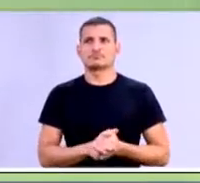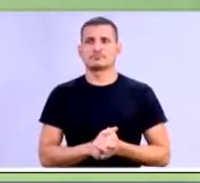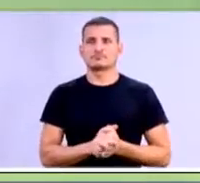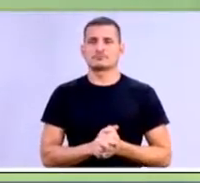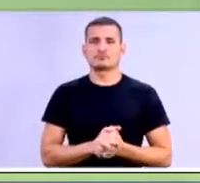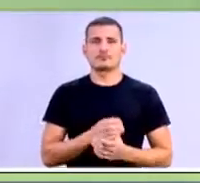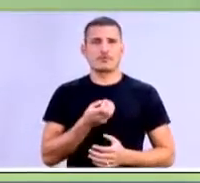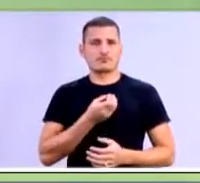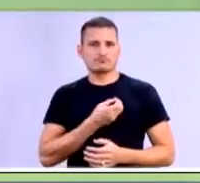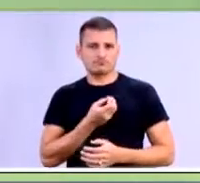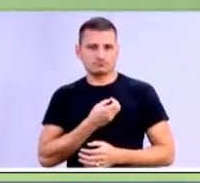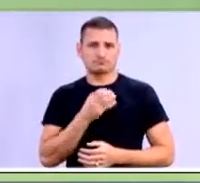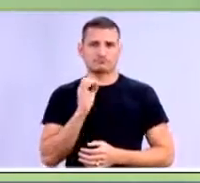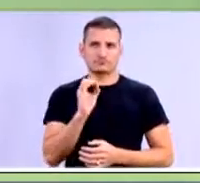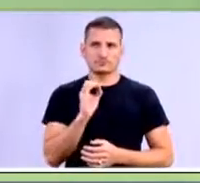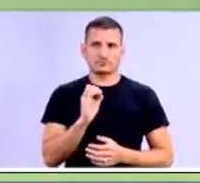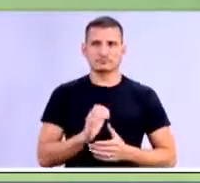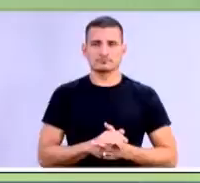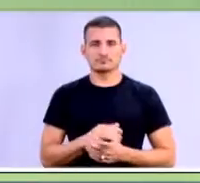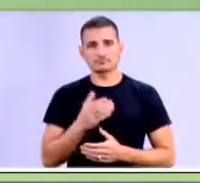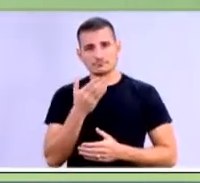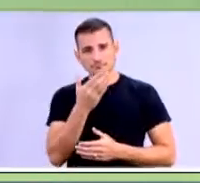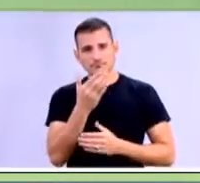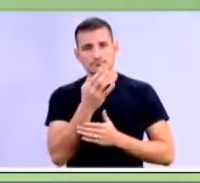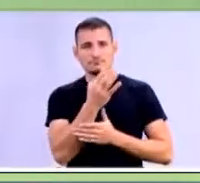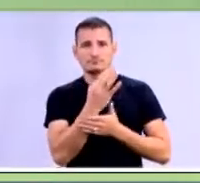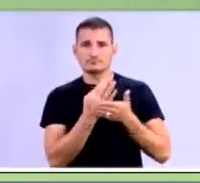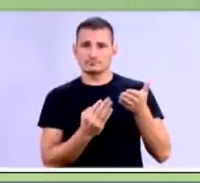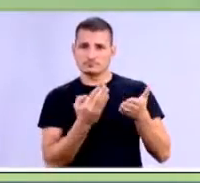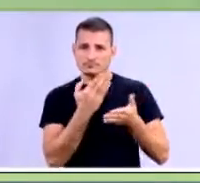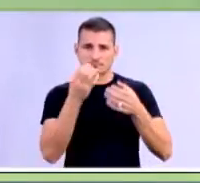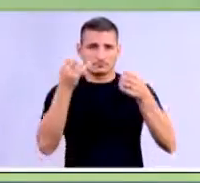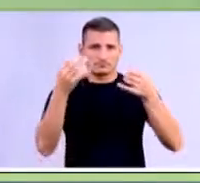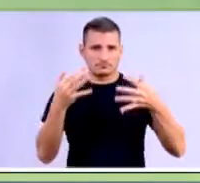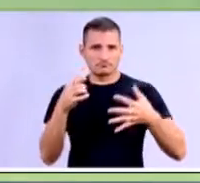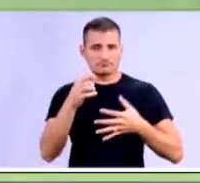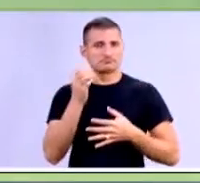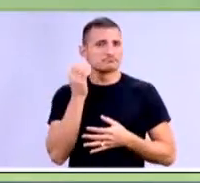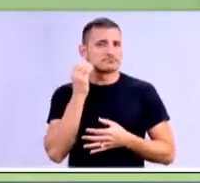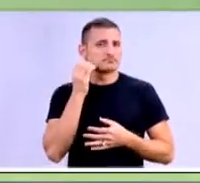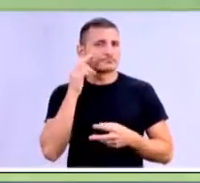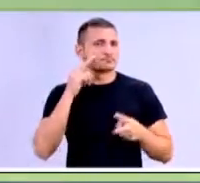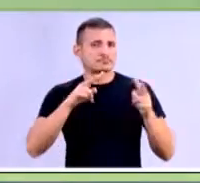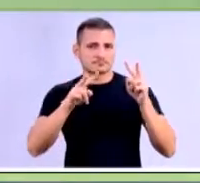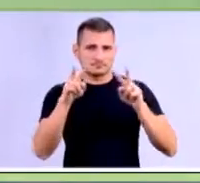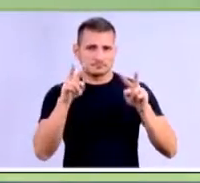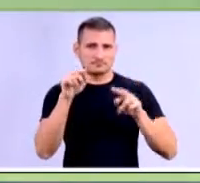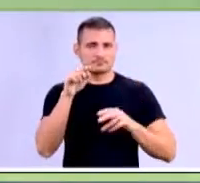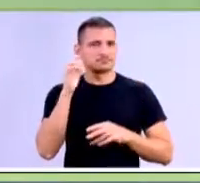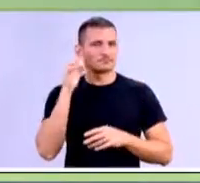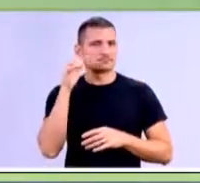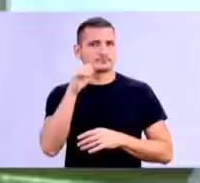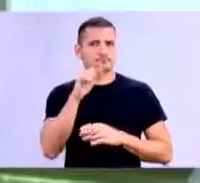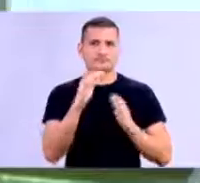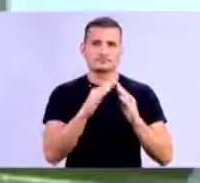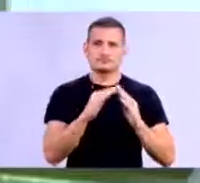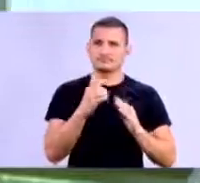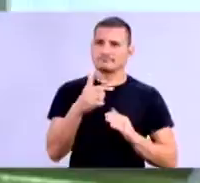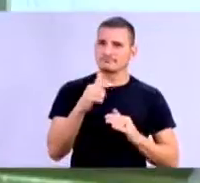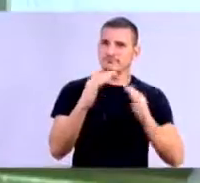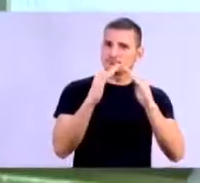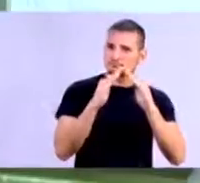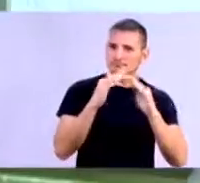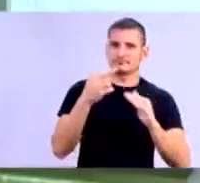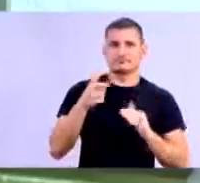número 0. Quando a gente pega um texto descritivo, você já vai tentando visualizar. Aqui no caso, você já imagina essa casa que não tem teto, que não